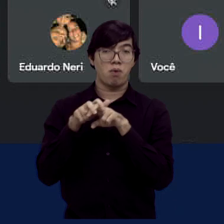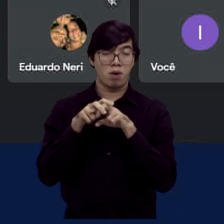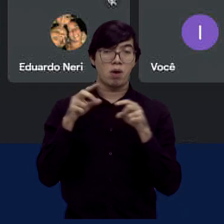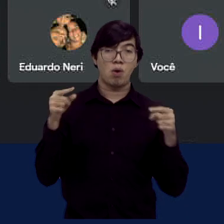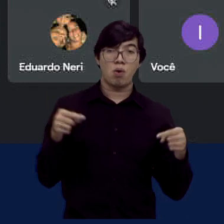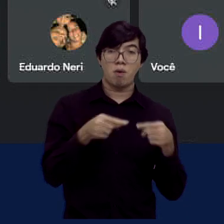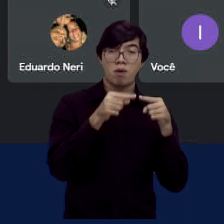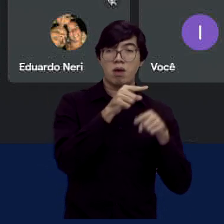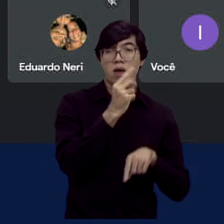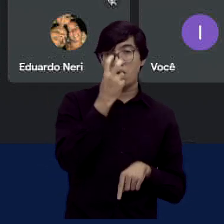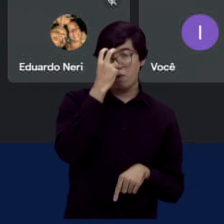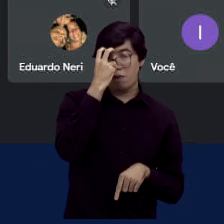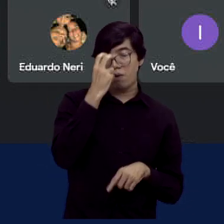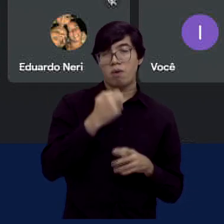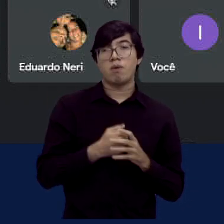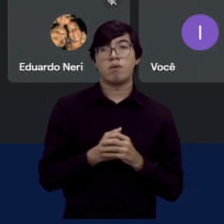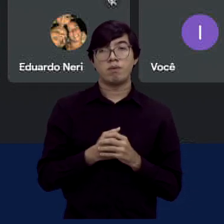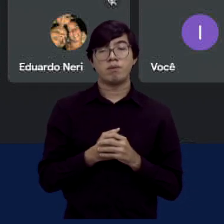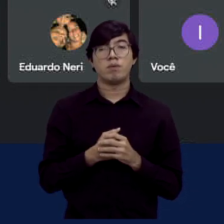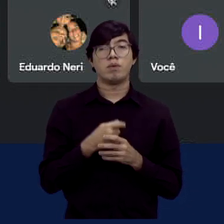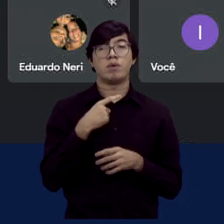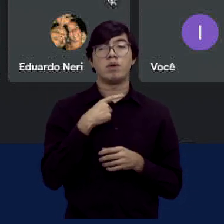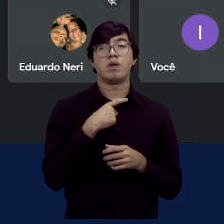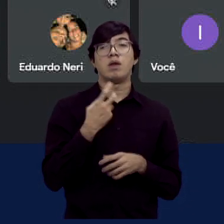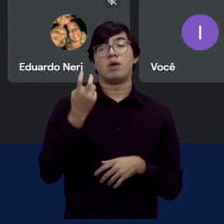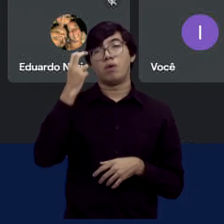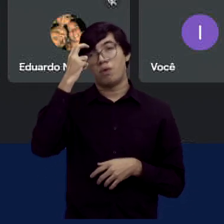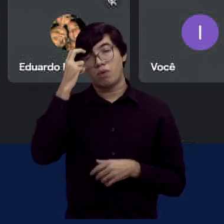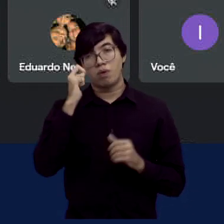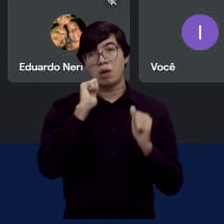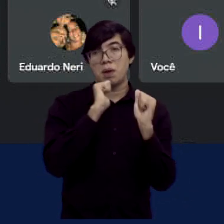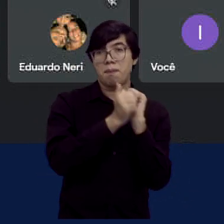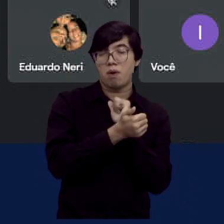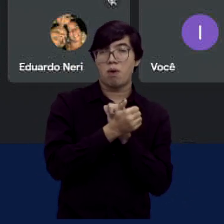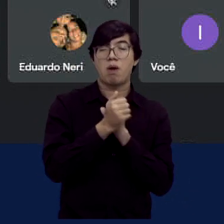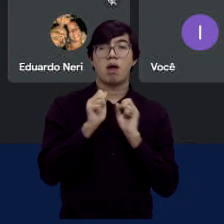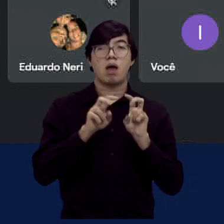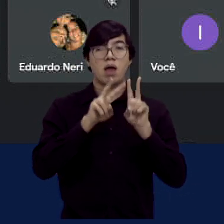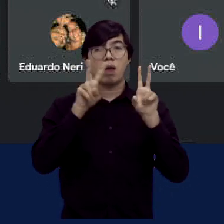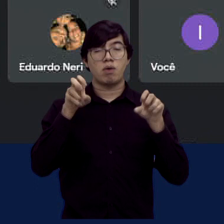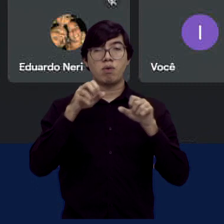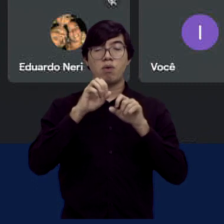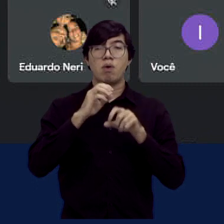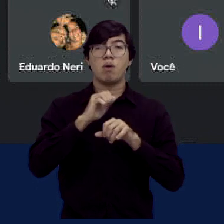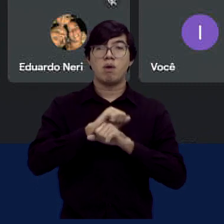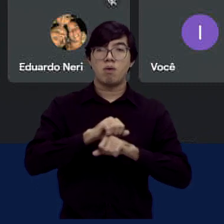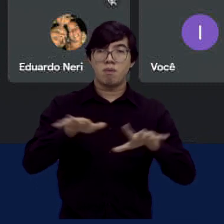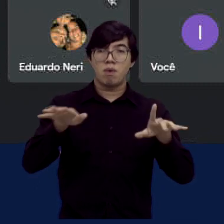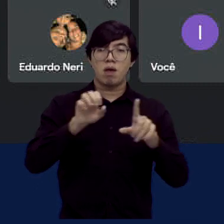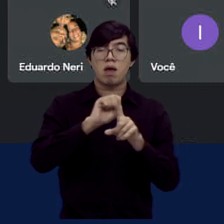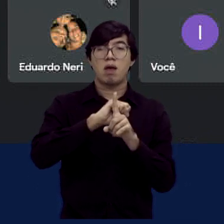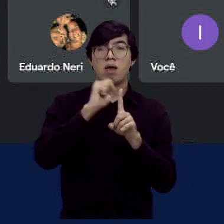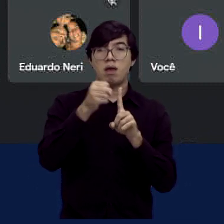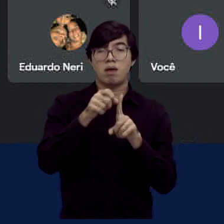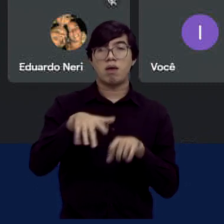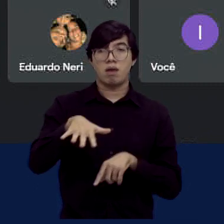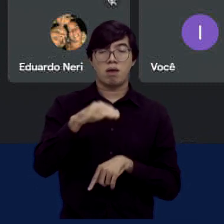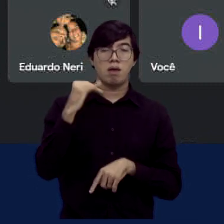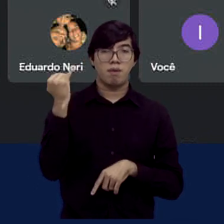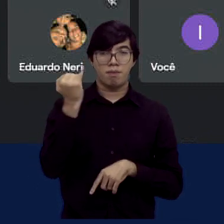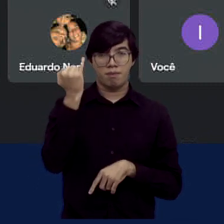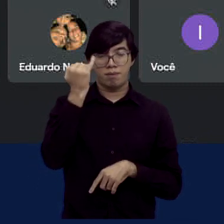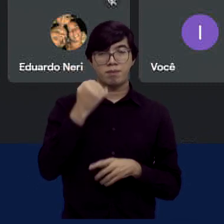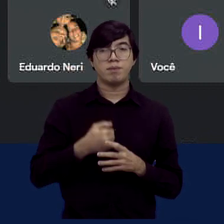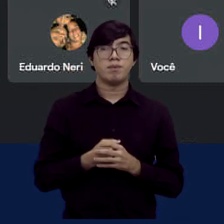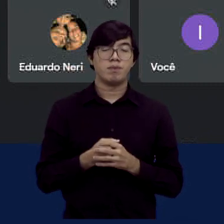do esporte para nosso círculo social é mais do que importante. Né? Então, assim, nem vou me esticar muito, não. Basicamente